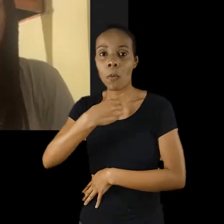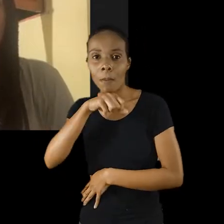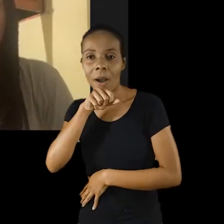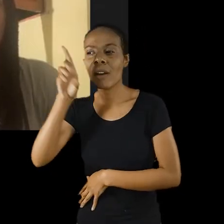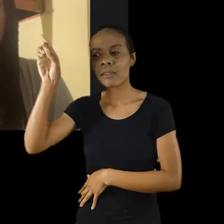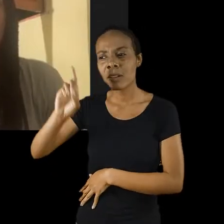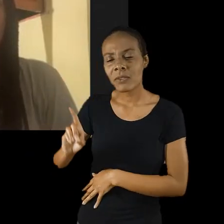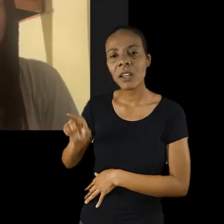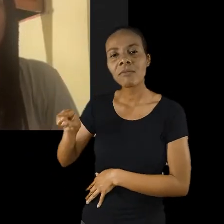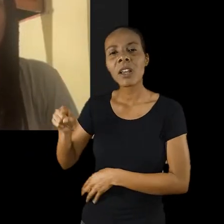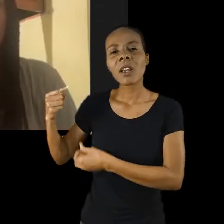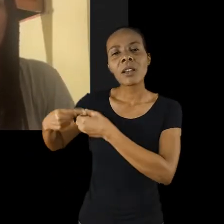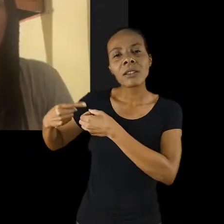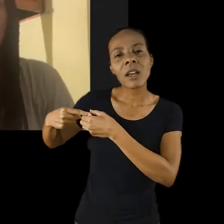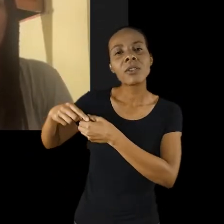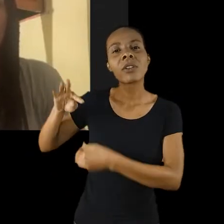de Teoflotone,